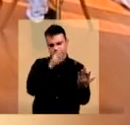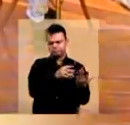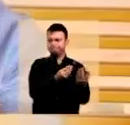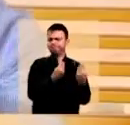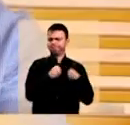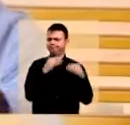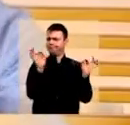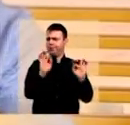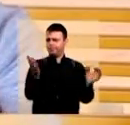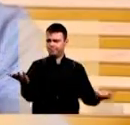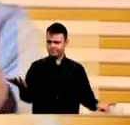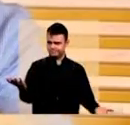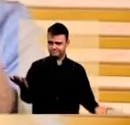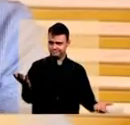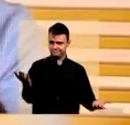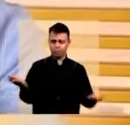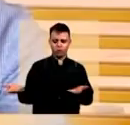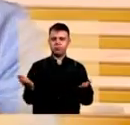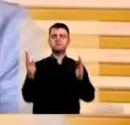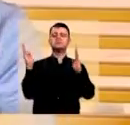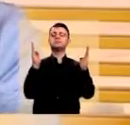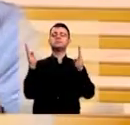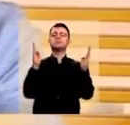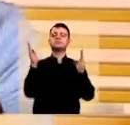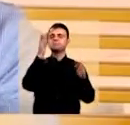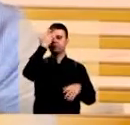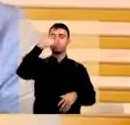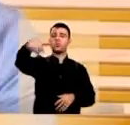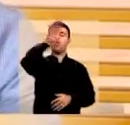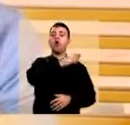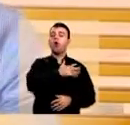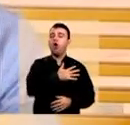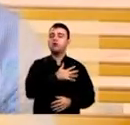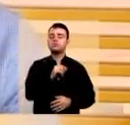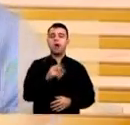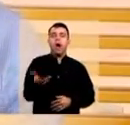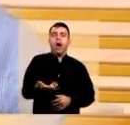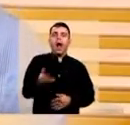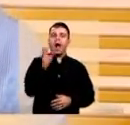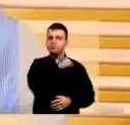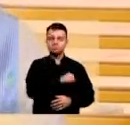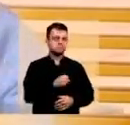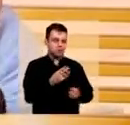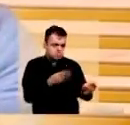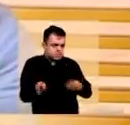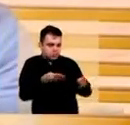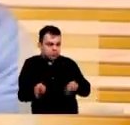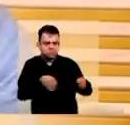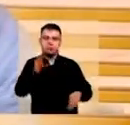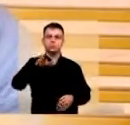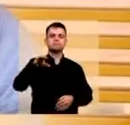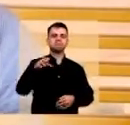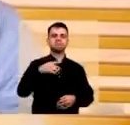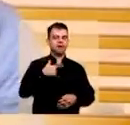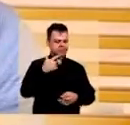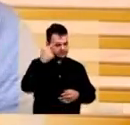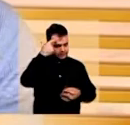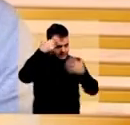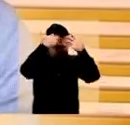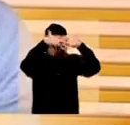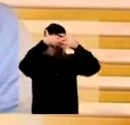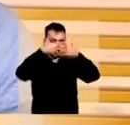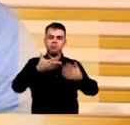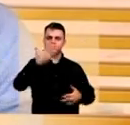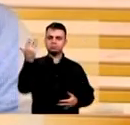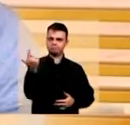Porque é a geração videoclipe, né? Então, passa muito rápido, então não digere. Ao passo